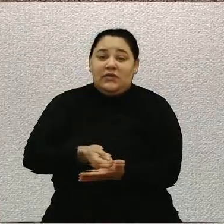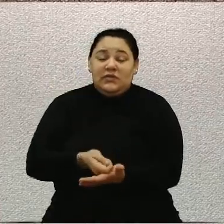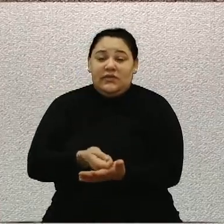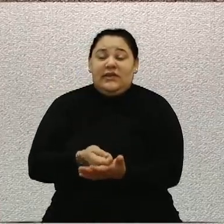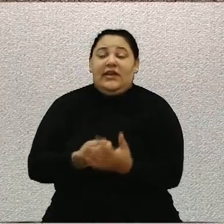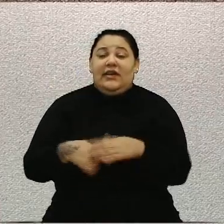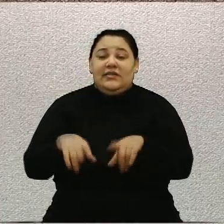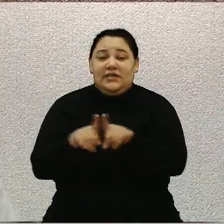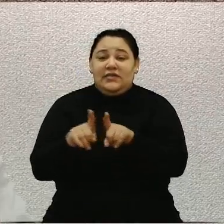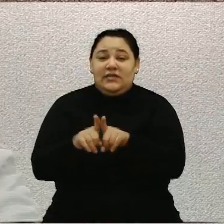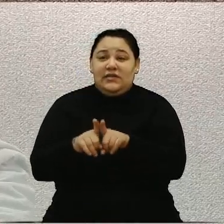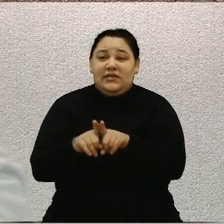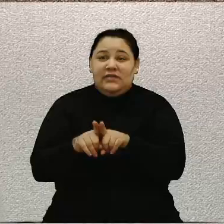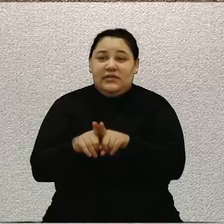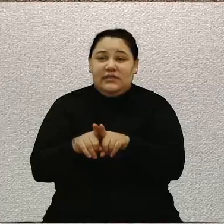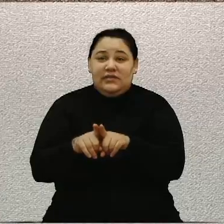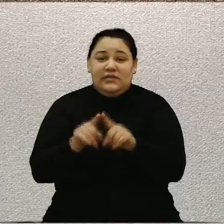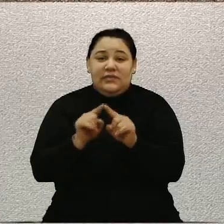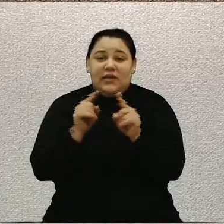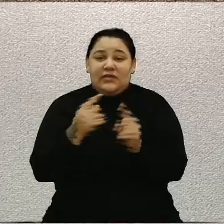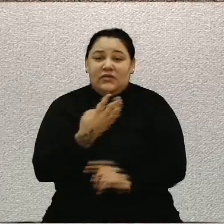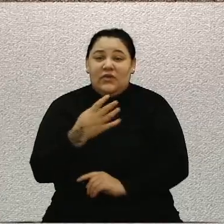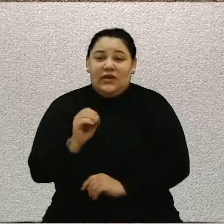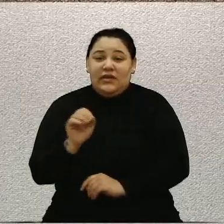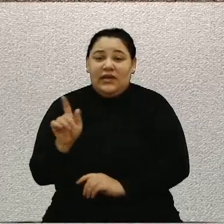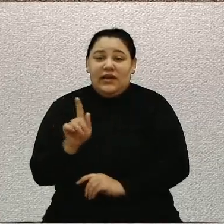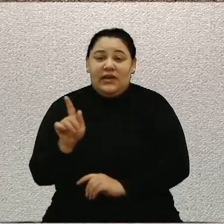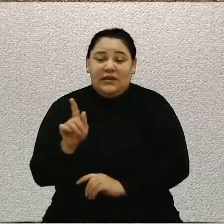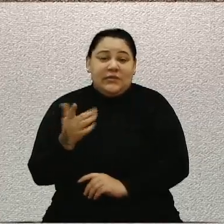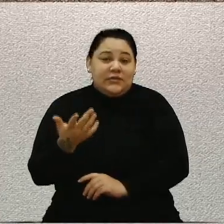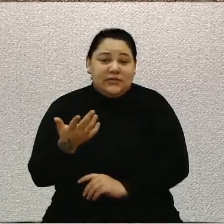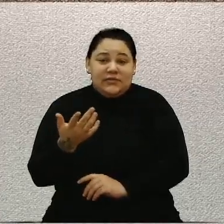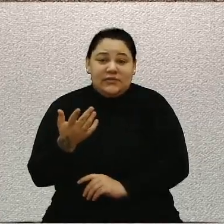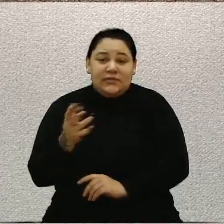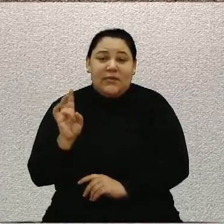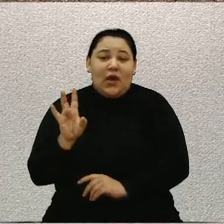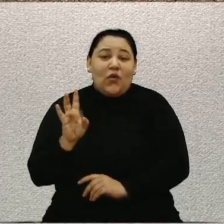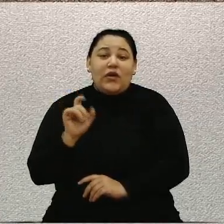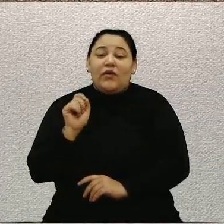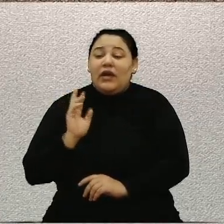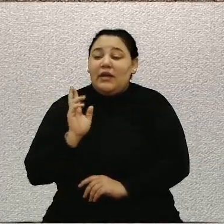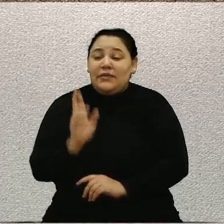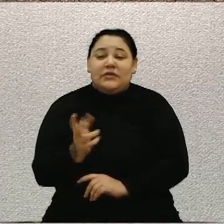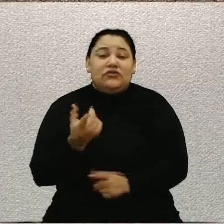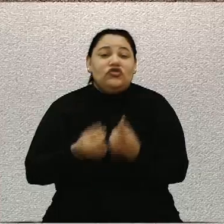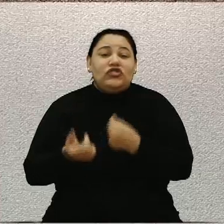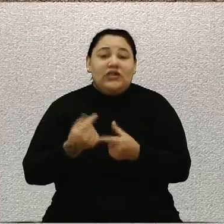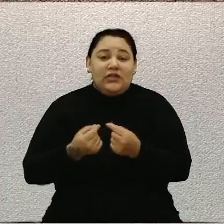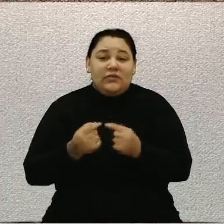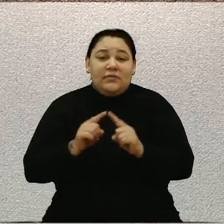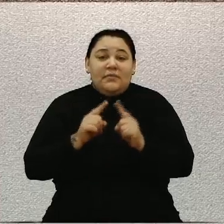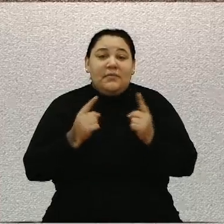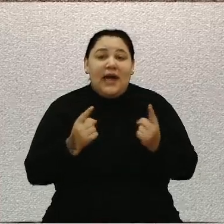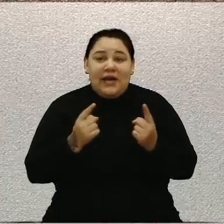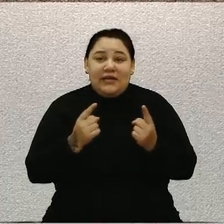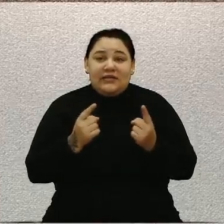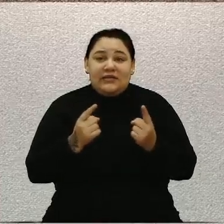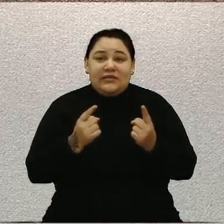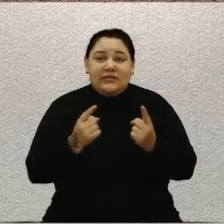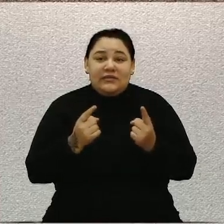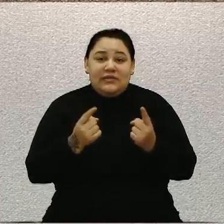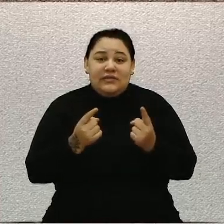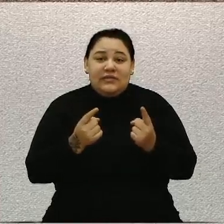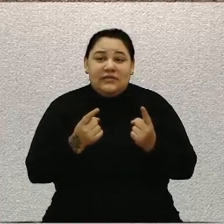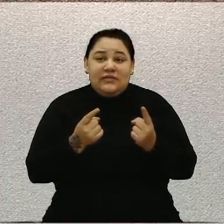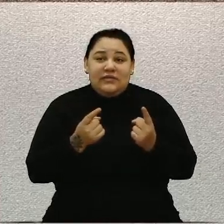mas 40 gramas de maconha, o que representa isso financeiramente? Mas é um valor que, como foi bem